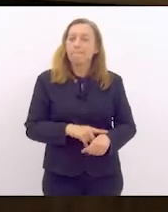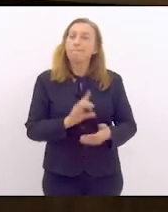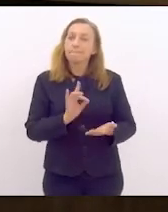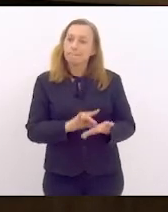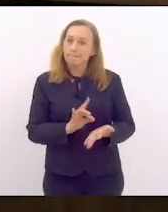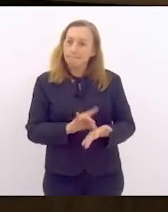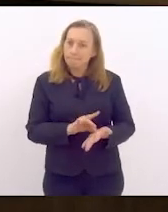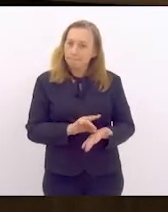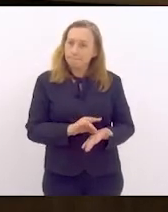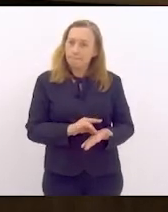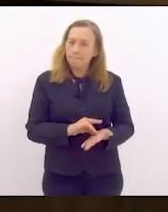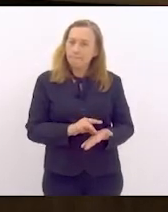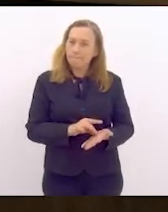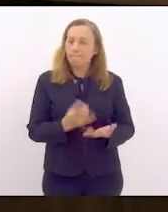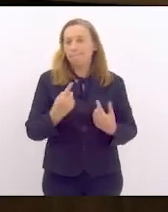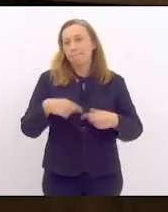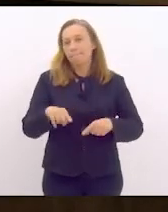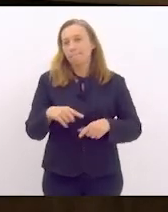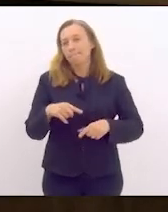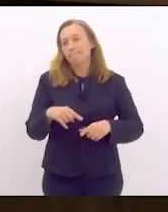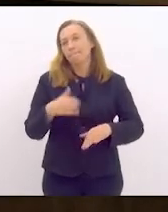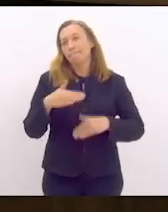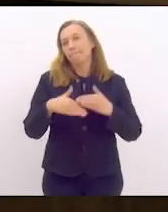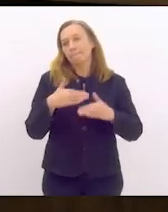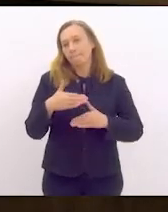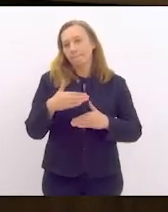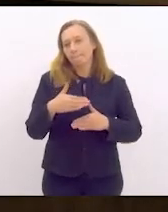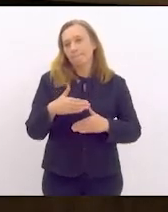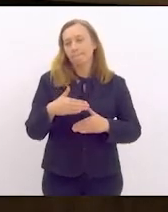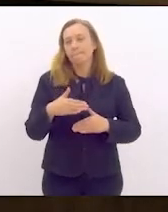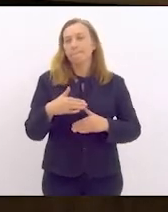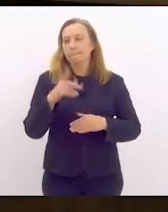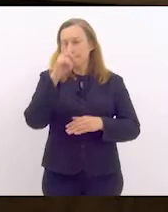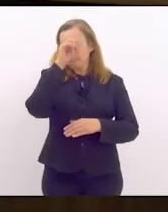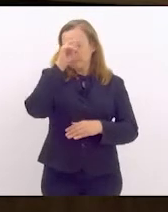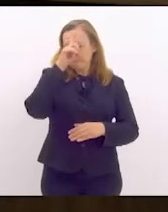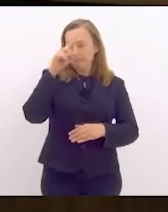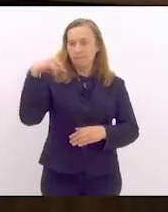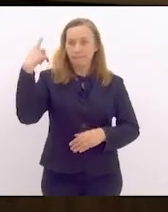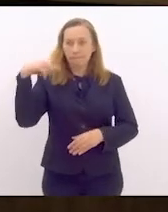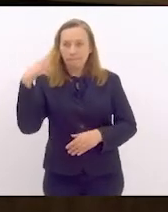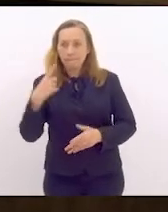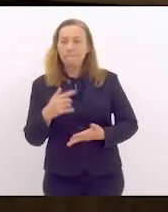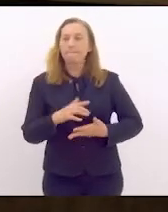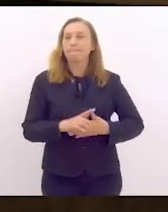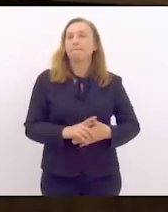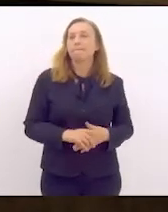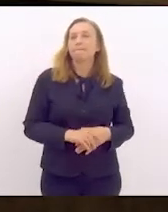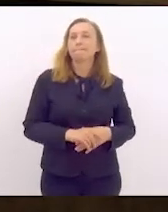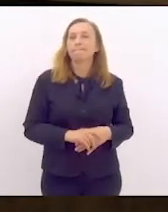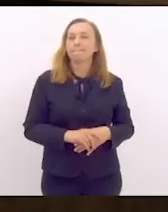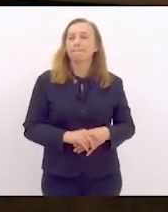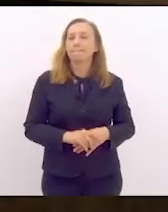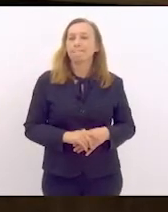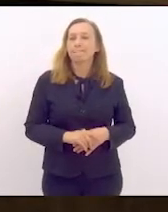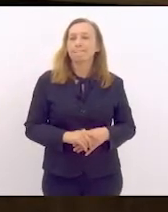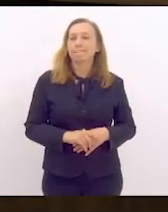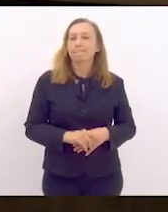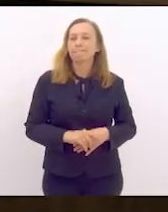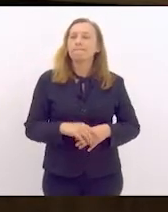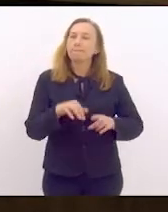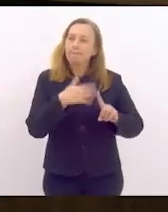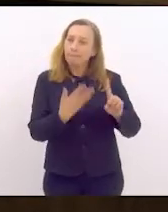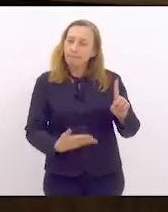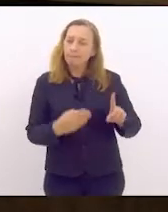verdadeira ofensiva contra os avanços da reforma psiquiátrica no Brasil, contra os avanços da luta antimanicomial, e